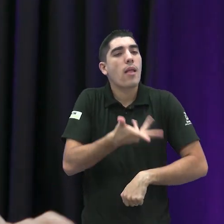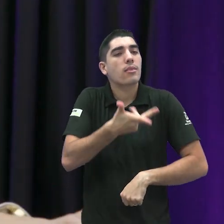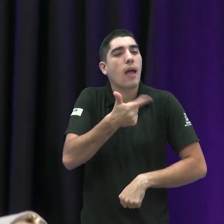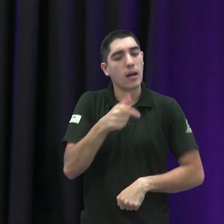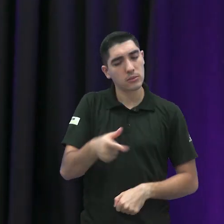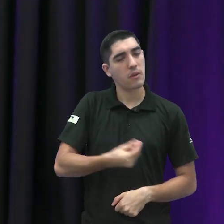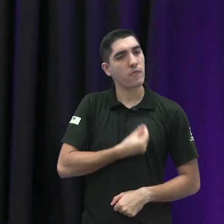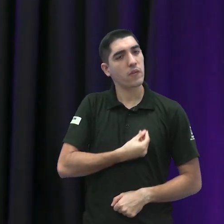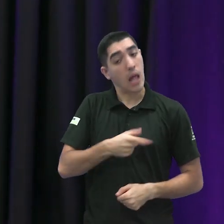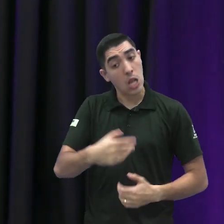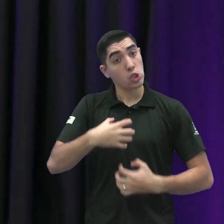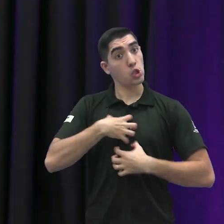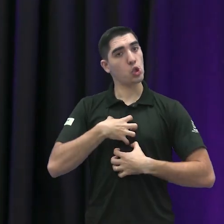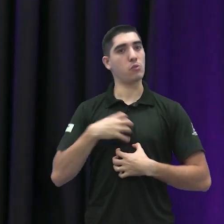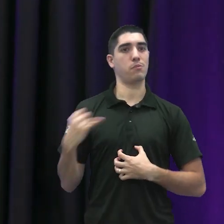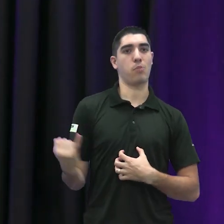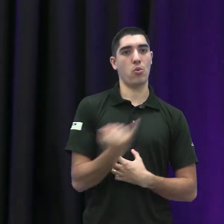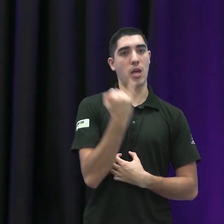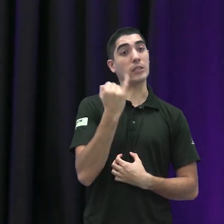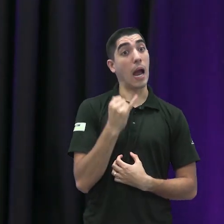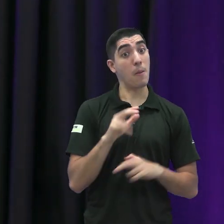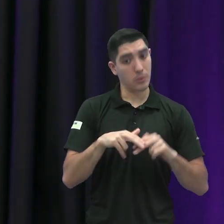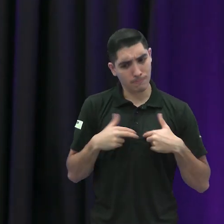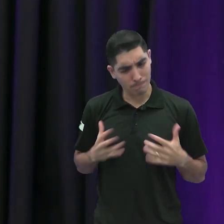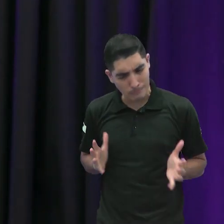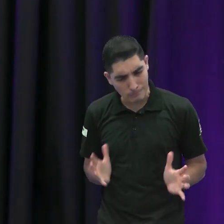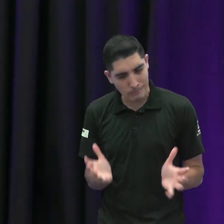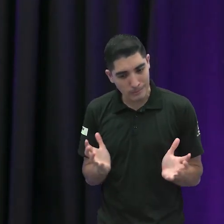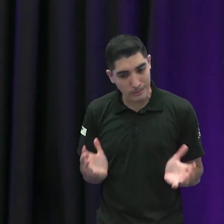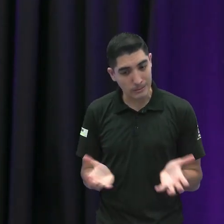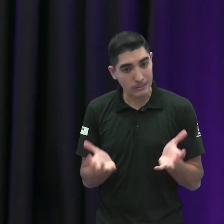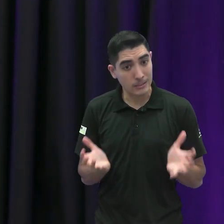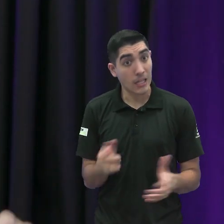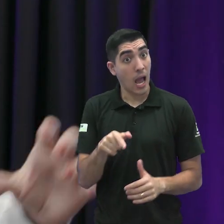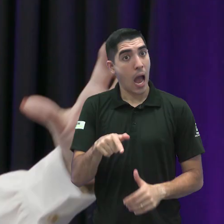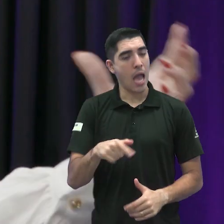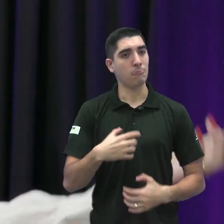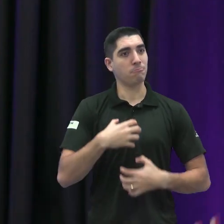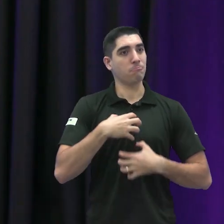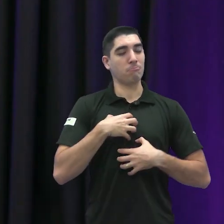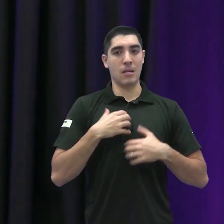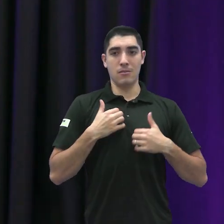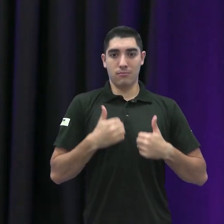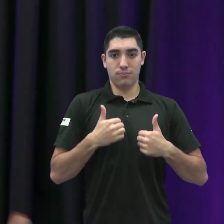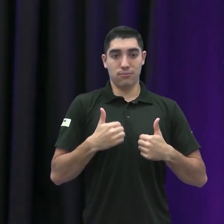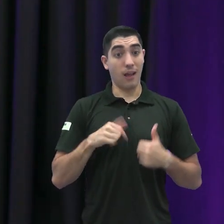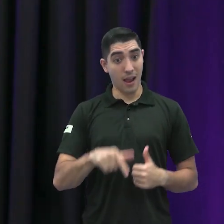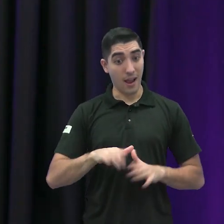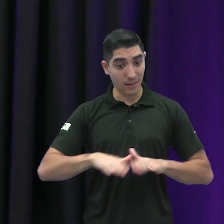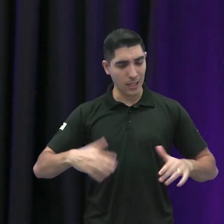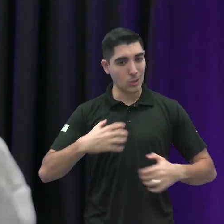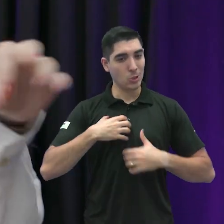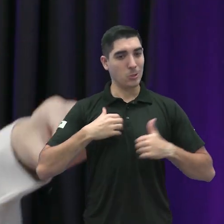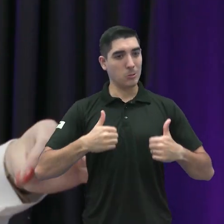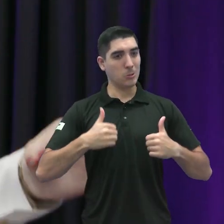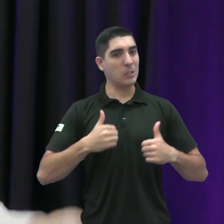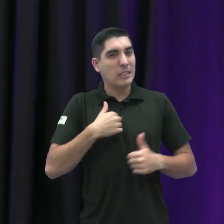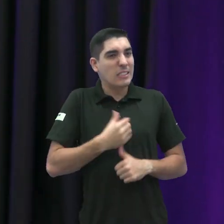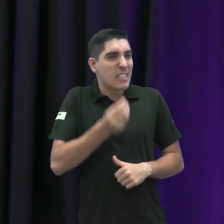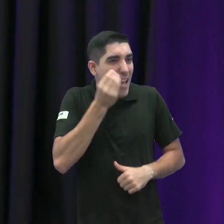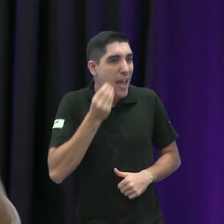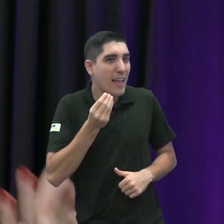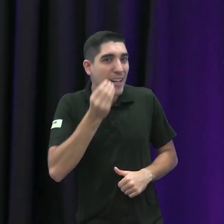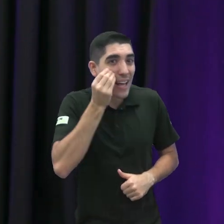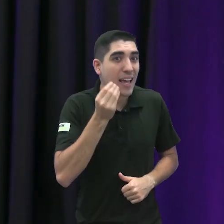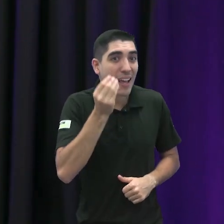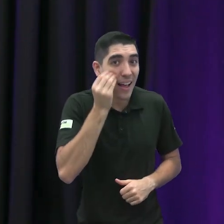sentir importante. Daí sim, a partir de uma autoestima bem construída, a partir da primeira infância, dela ter esse espaço